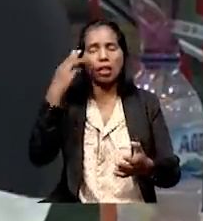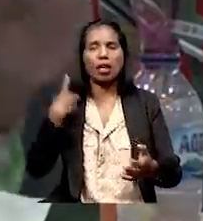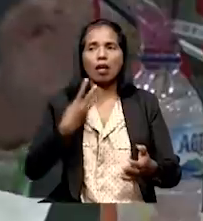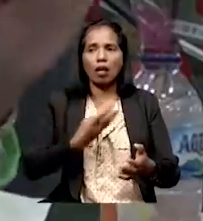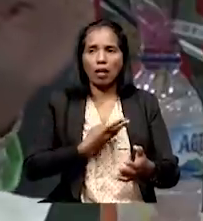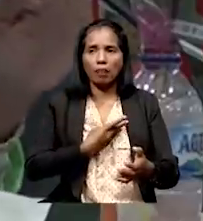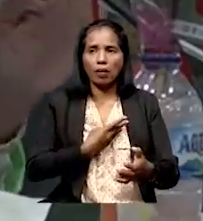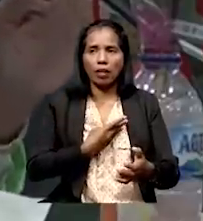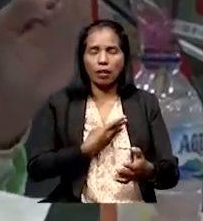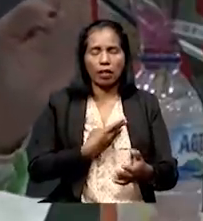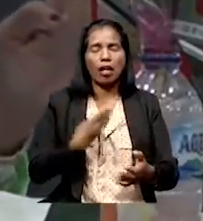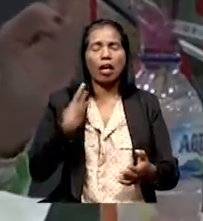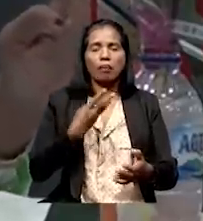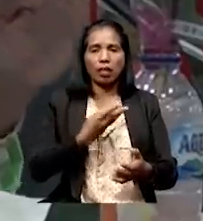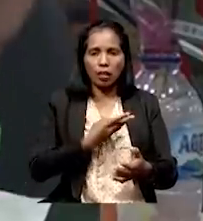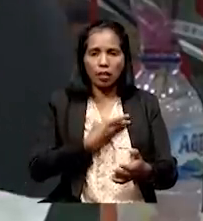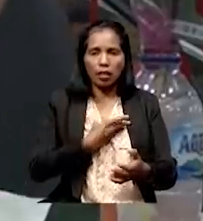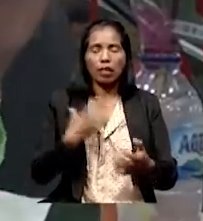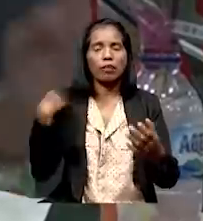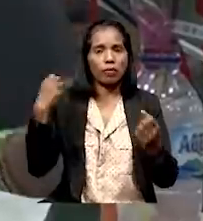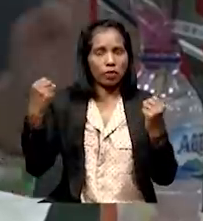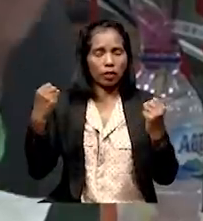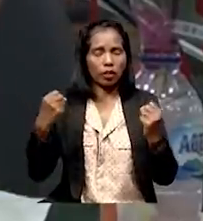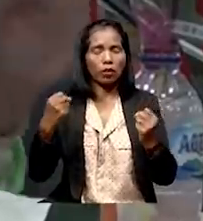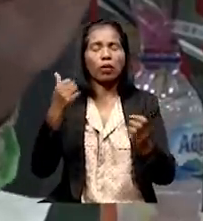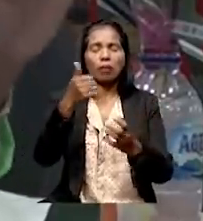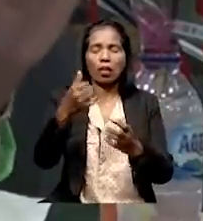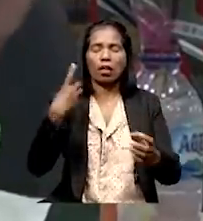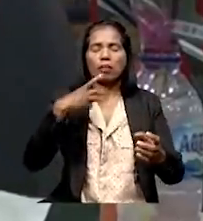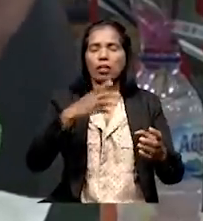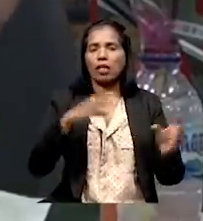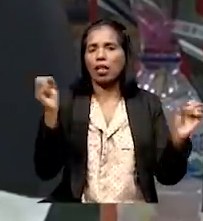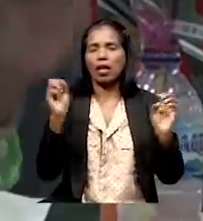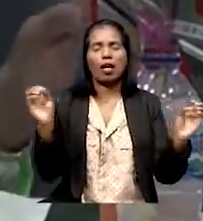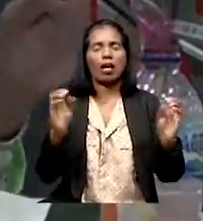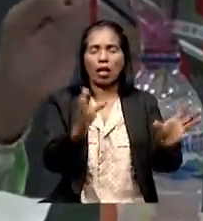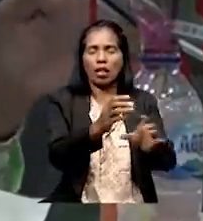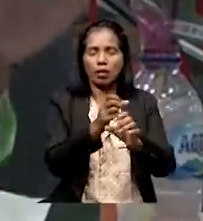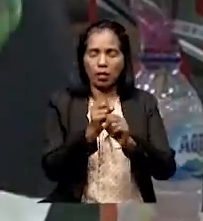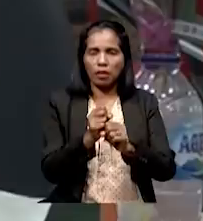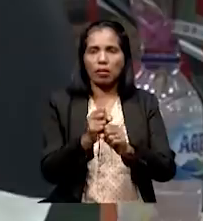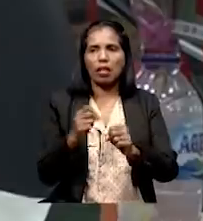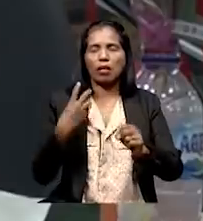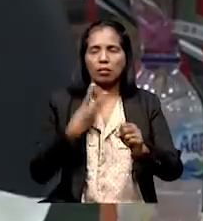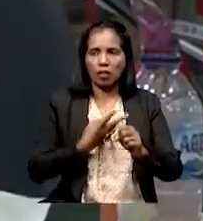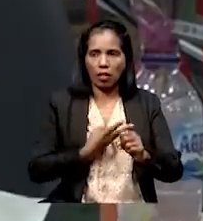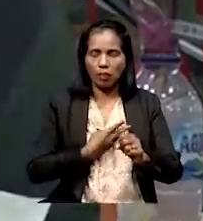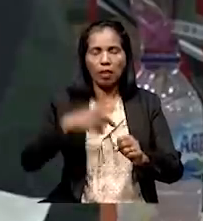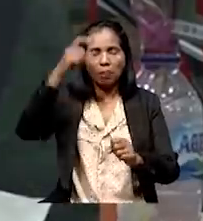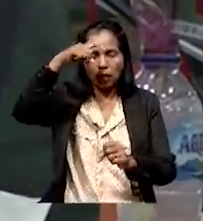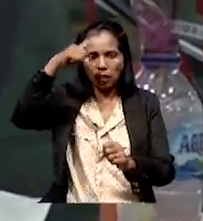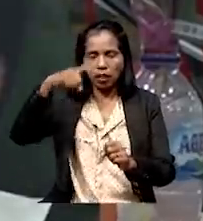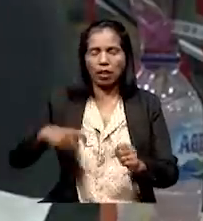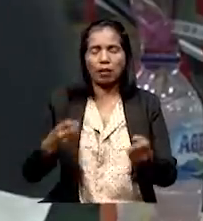amnia forsa ne to hnebe ami se la hadaw amne mawali sira amne bo maun sira nebe maka matene